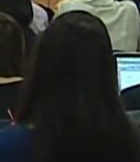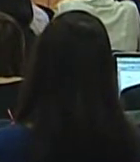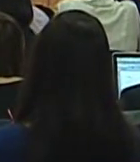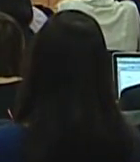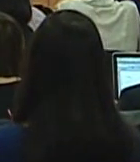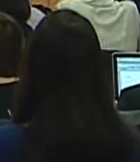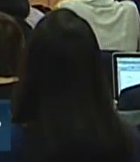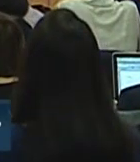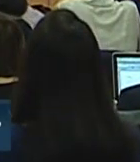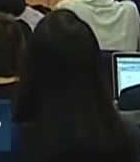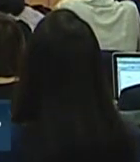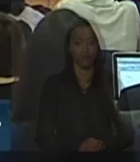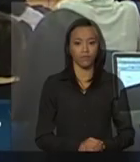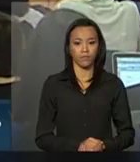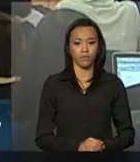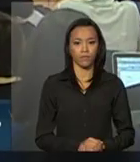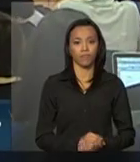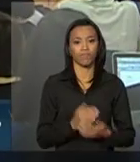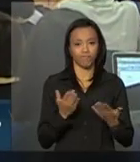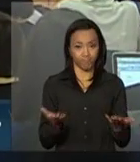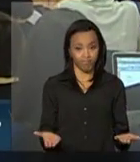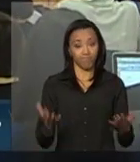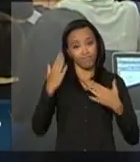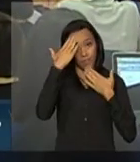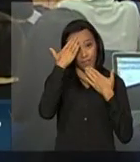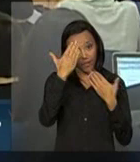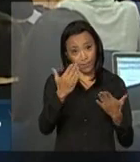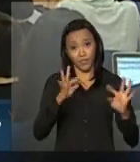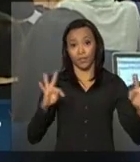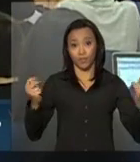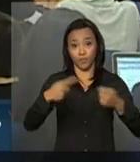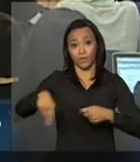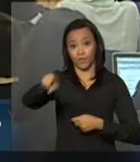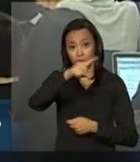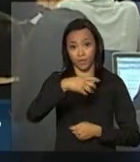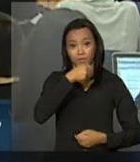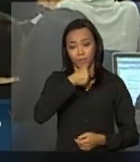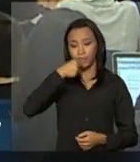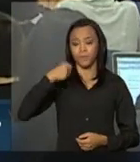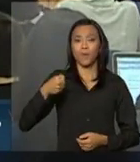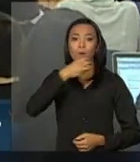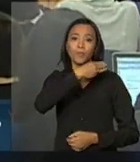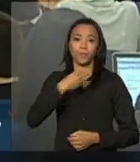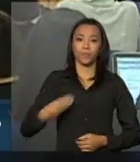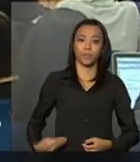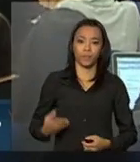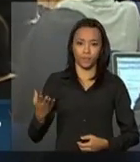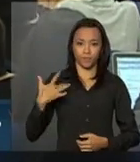todos vocês. Passar a palavra aqui ao nosso ministro da Saúde, Arthur Chioro.